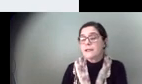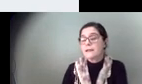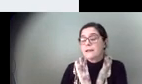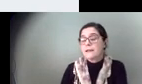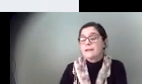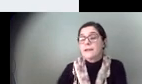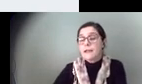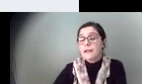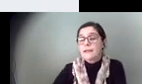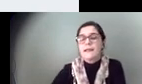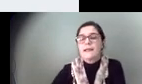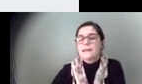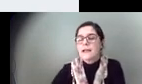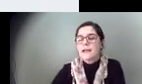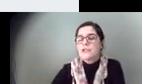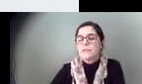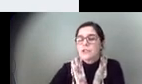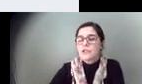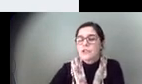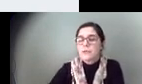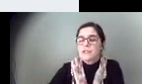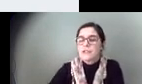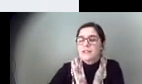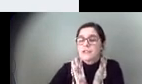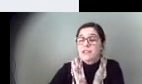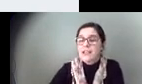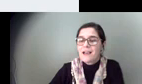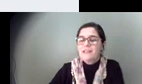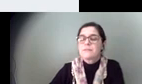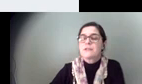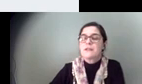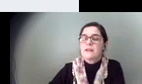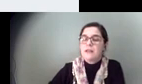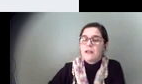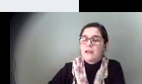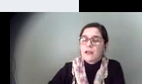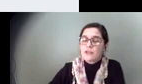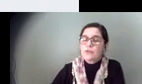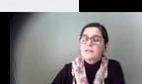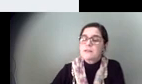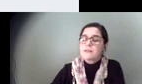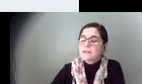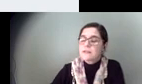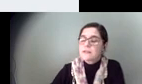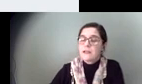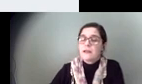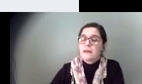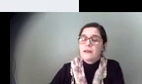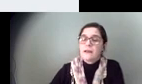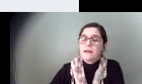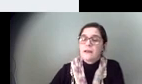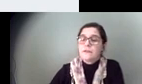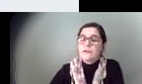próxima da realidade, para a gente realmente ter dados reais, para ter ações ali,